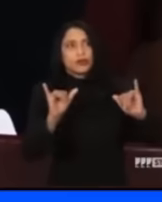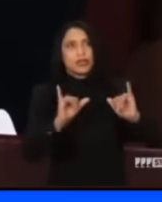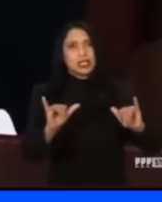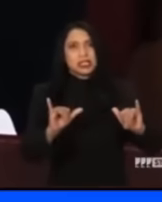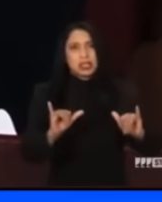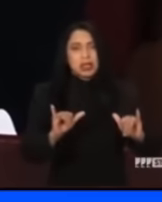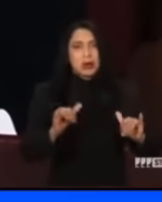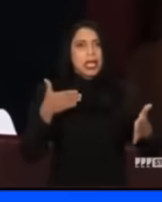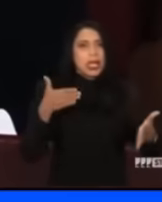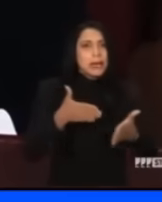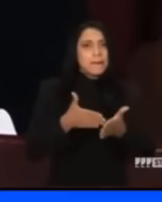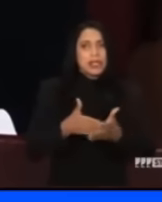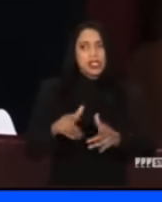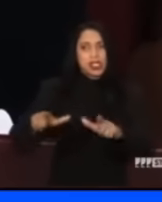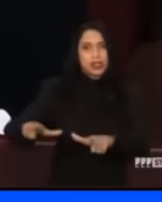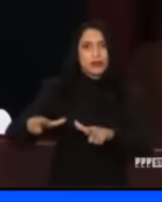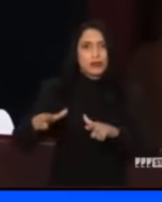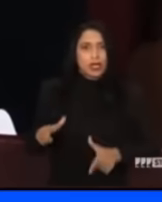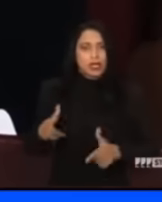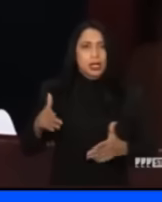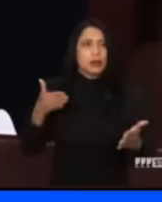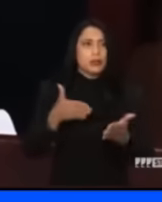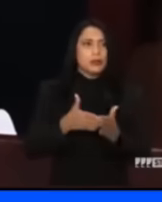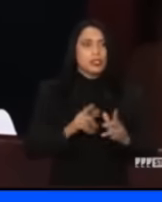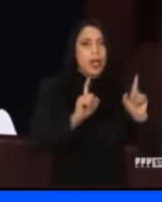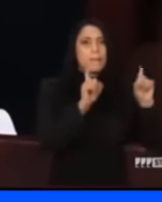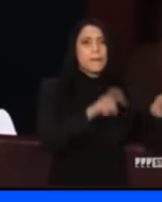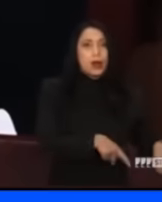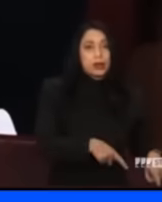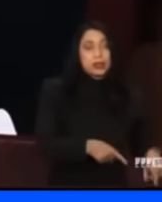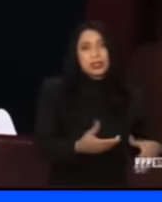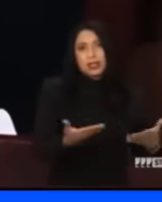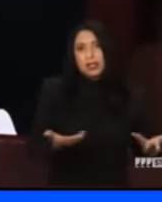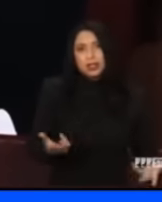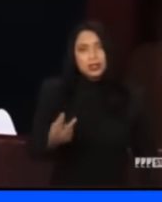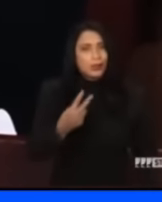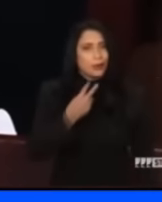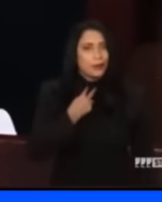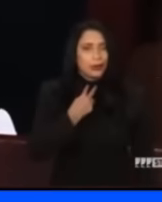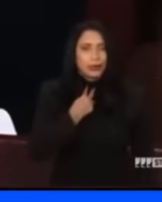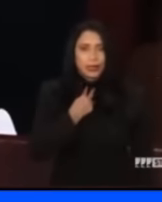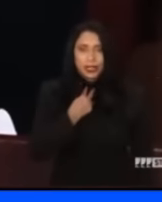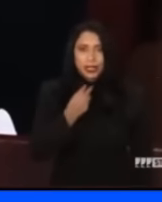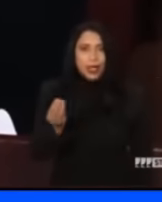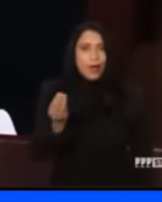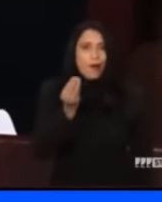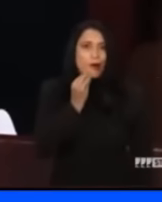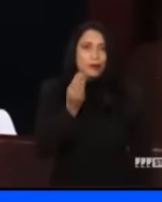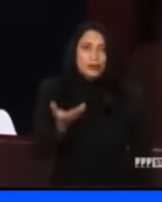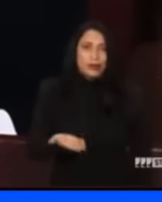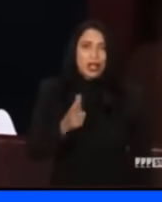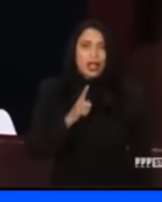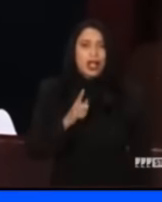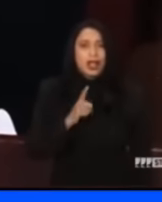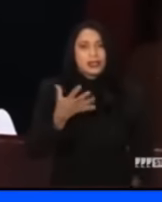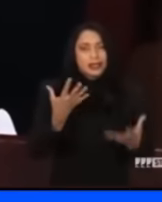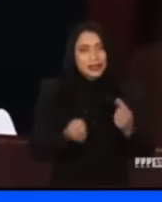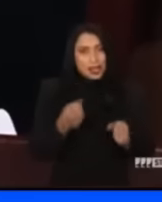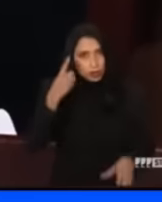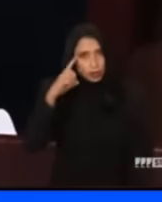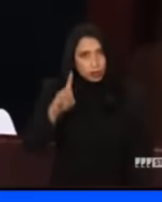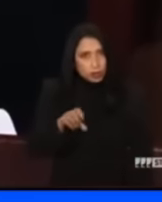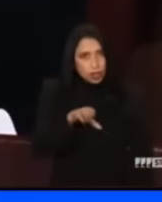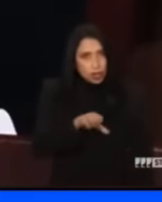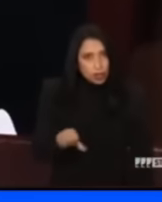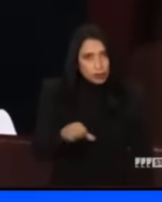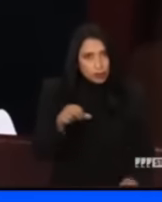diplomação, com posse, e não poderia, por óbvio, aceitar que no dia 9 de novembro as próprias